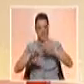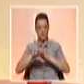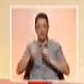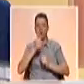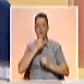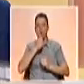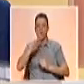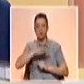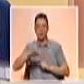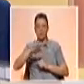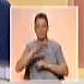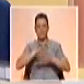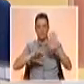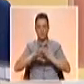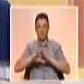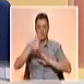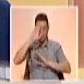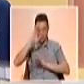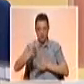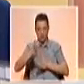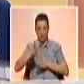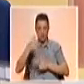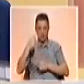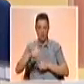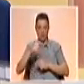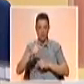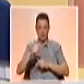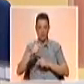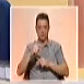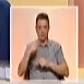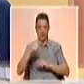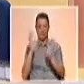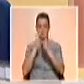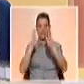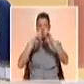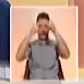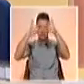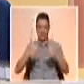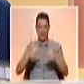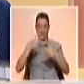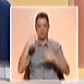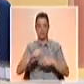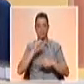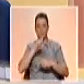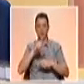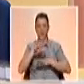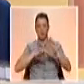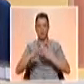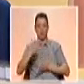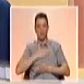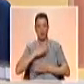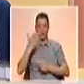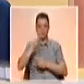agora, Cristina, fazer essa... Já me disse que há várias páginas online, sites, onde é possível isso fazer. Exatamente. Mas se nos puder dar um ou